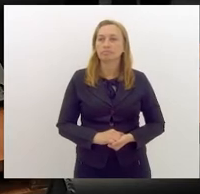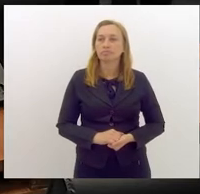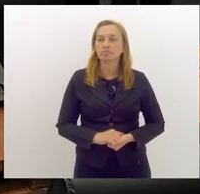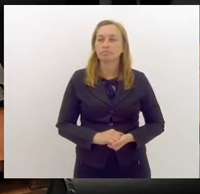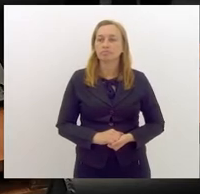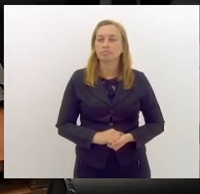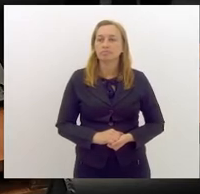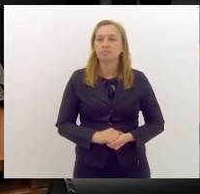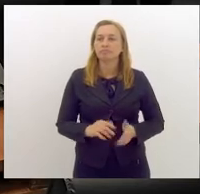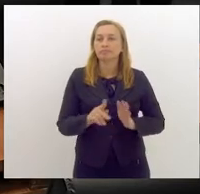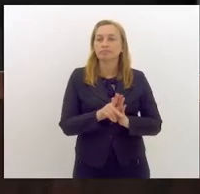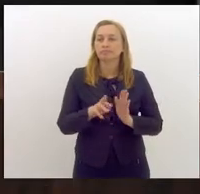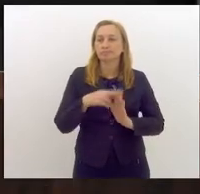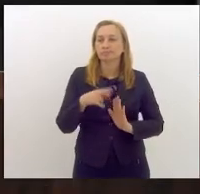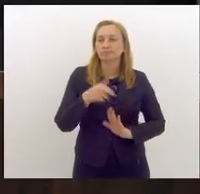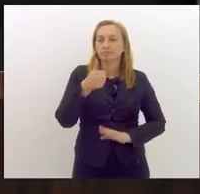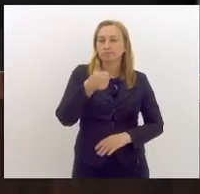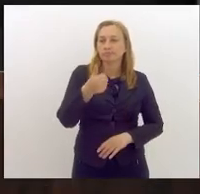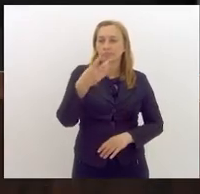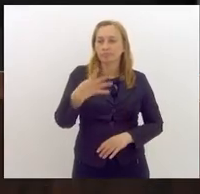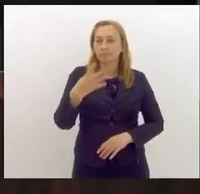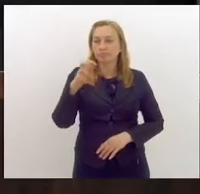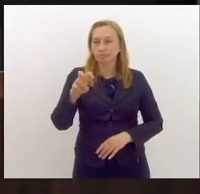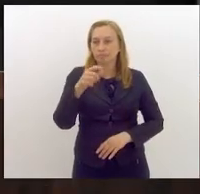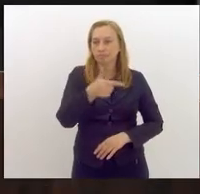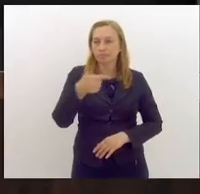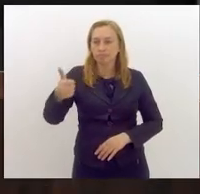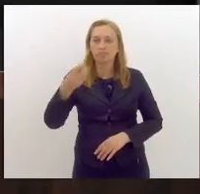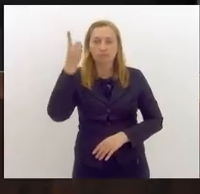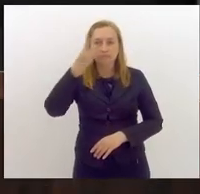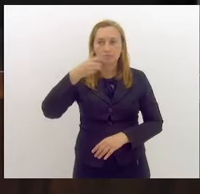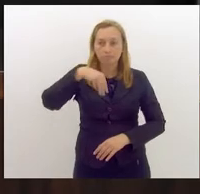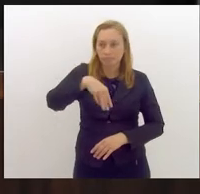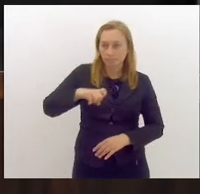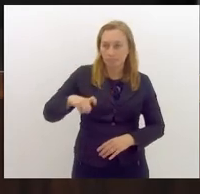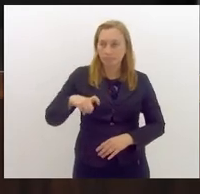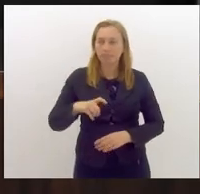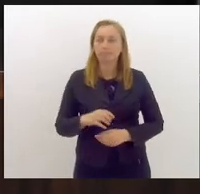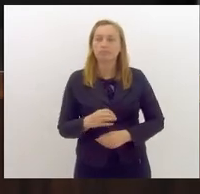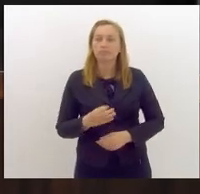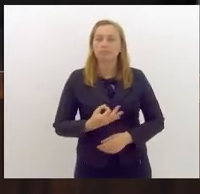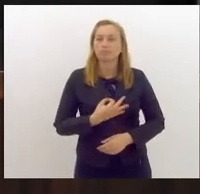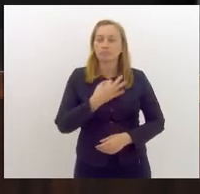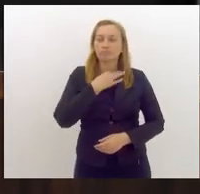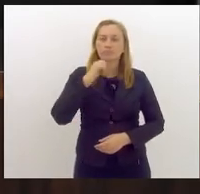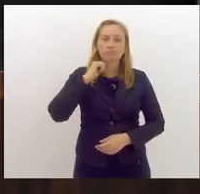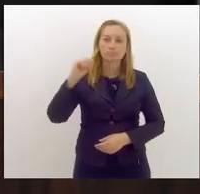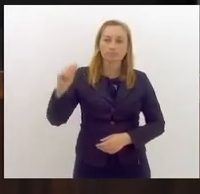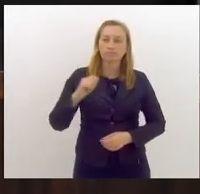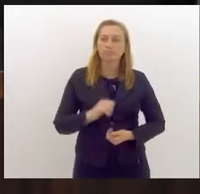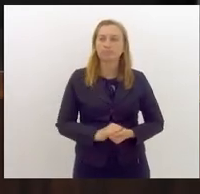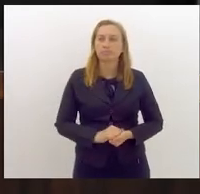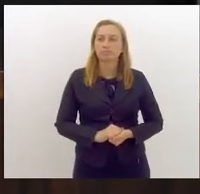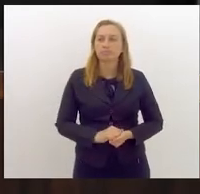do pessoal pode a resolução 455 de 22 de altura e deputado Max Lemos consegue medalha Tiradentes respectivo diploma ao Senhor Coronel